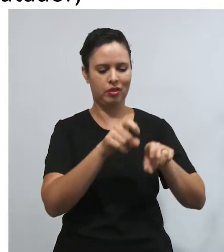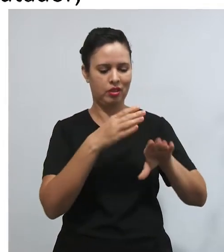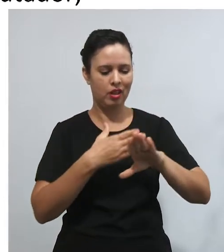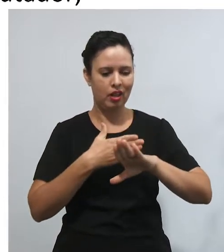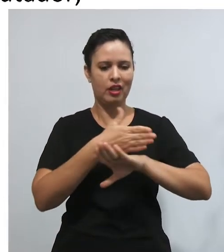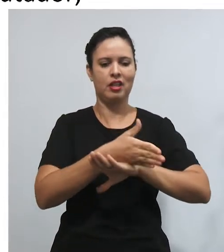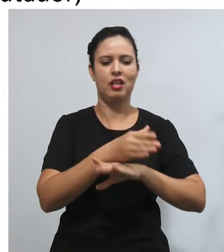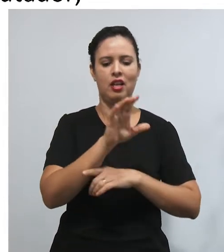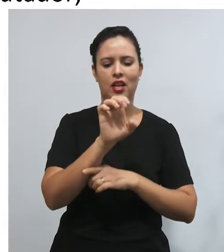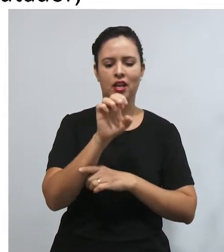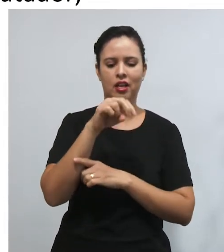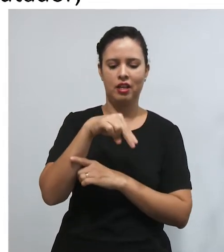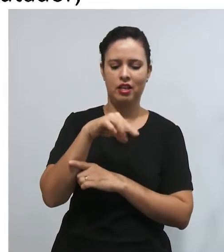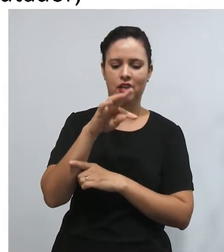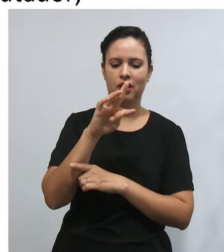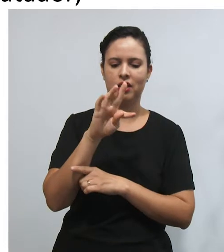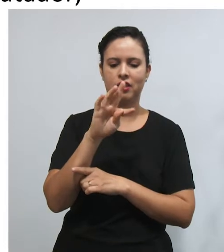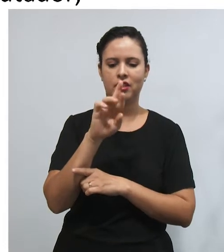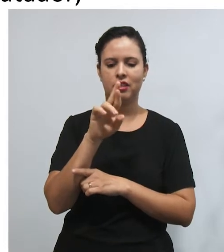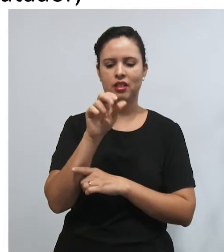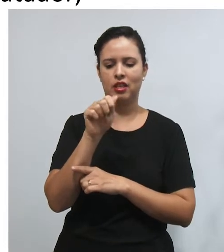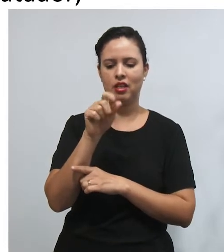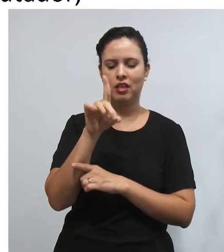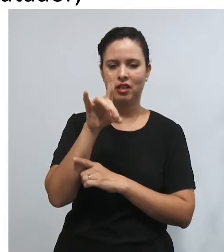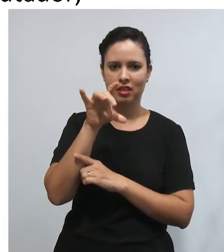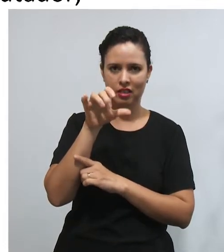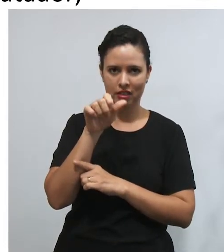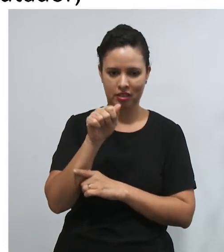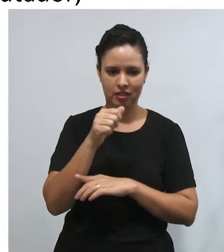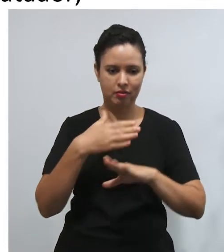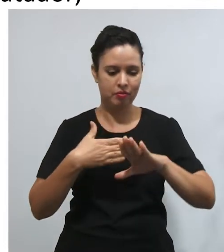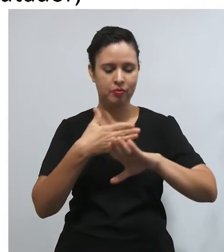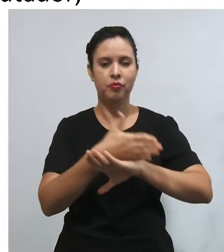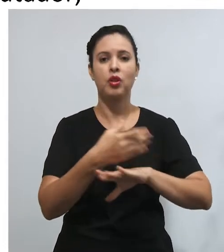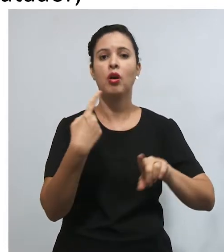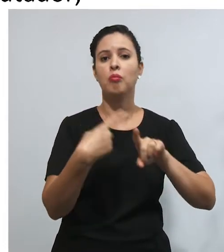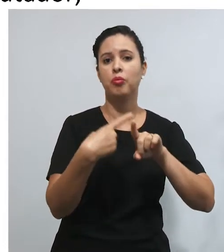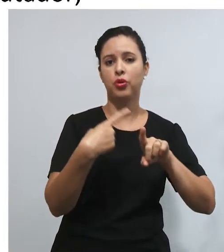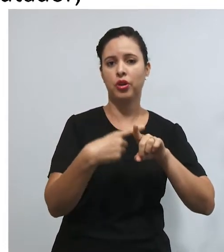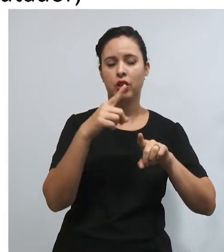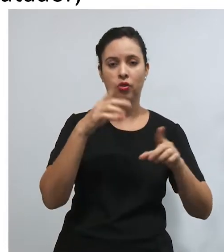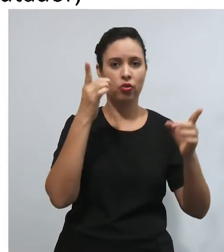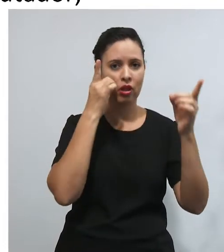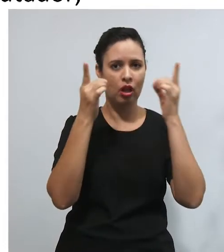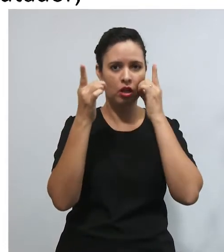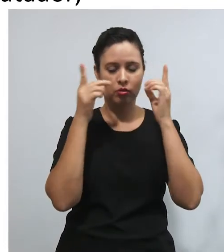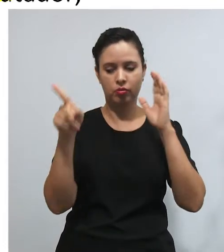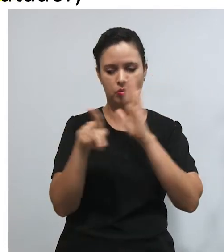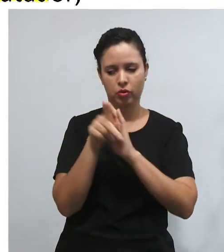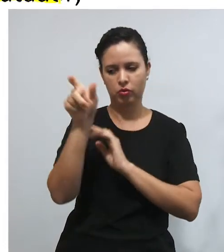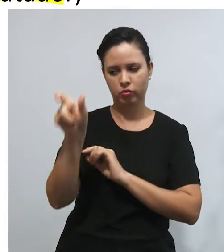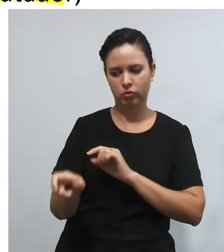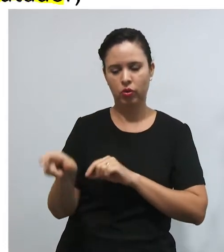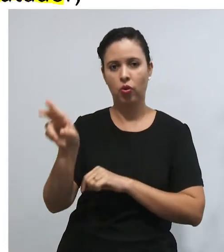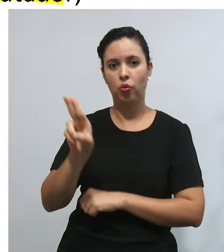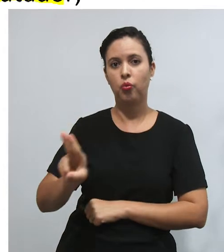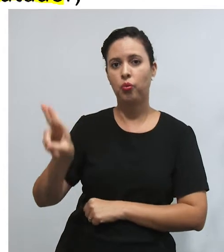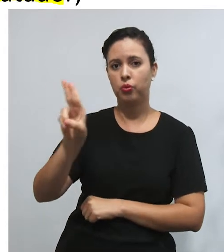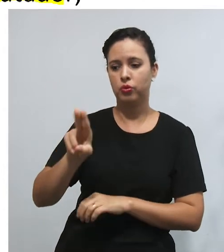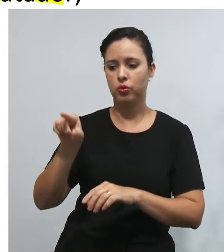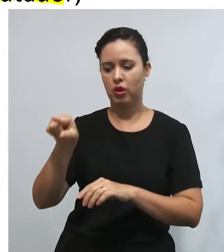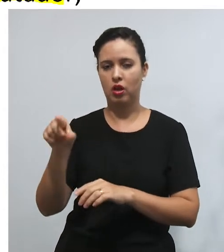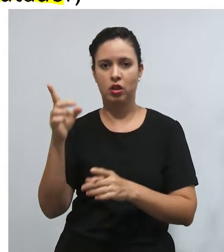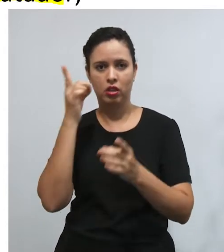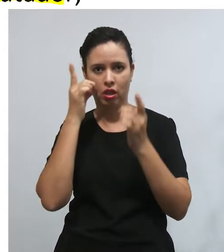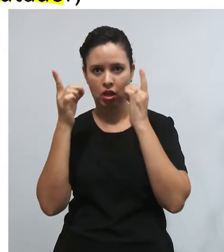aqui, entrada, ó, é justamente porque os dados, eles vêm do usuário para dar entrada no computador. Aí a